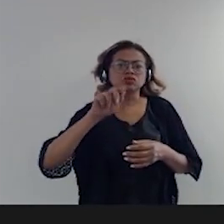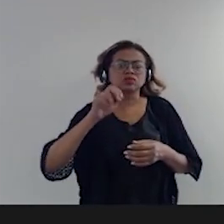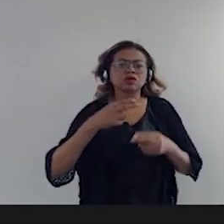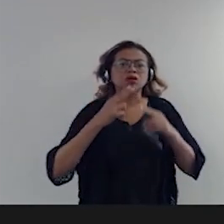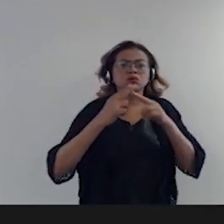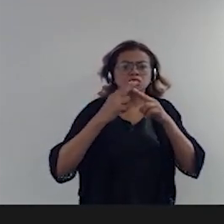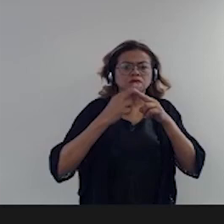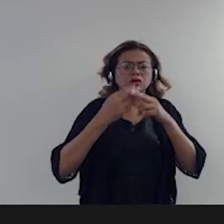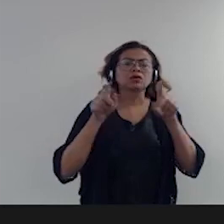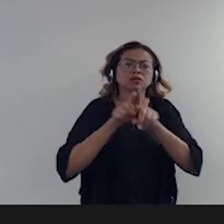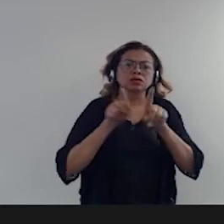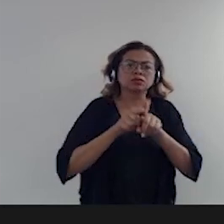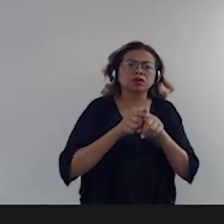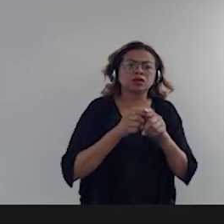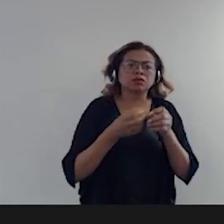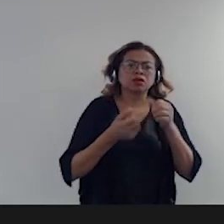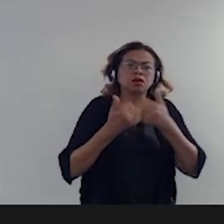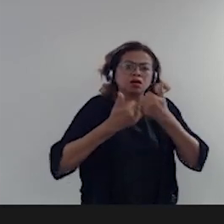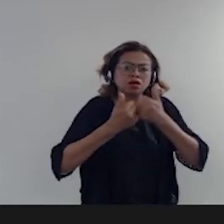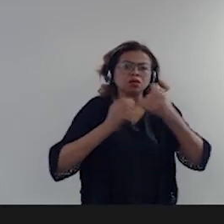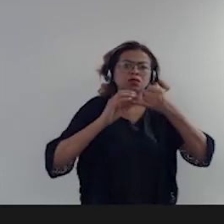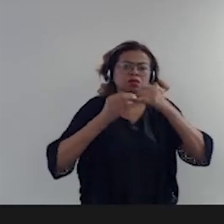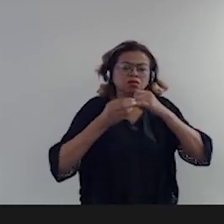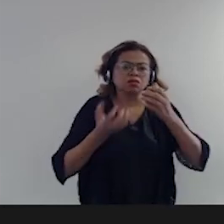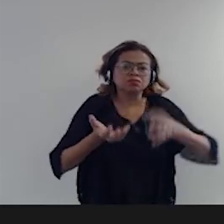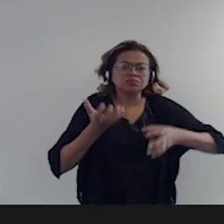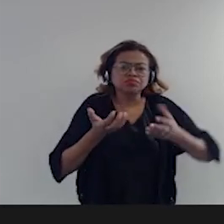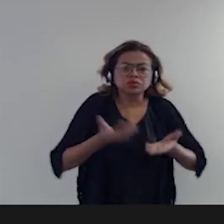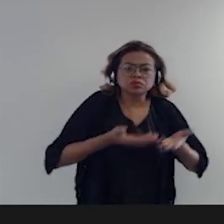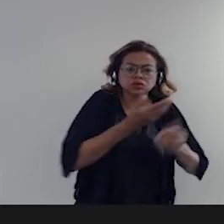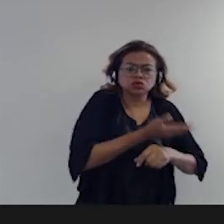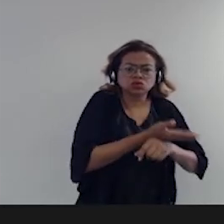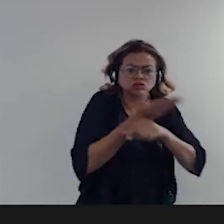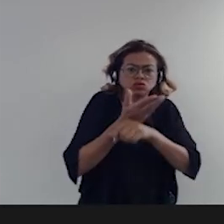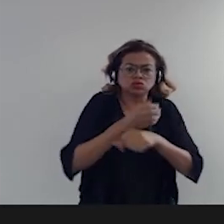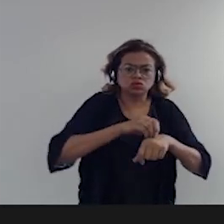a distribuição de cestas básicas para essa população de uma forma